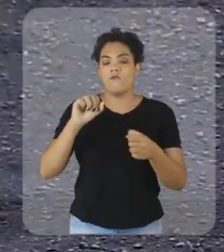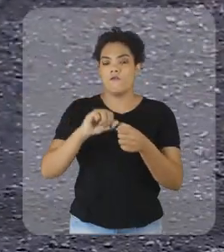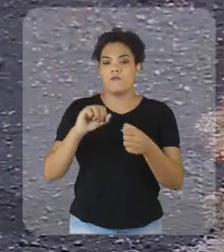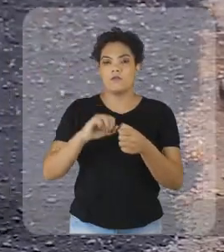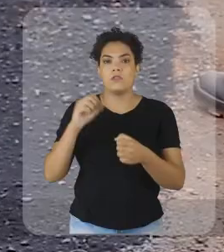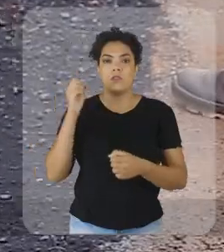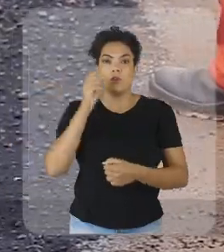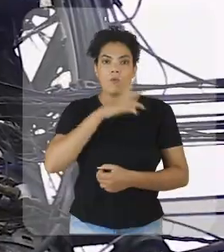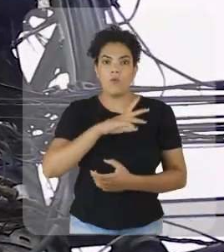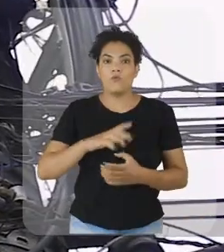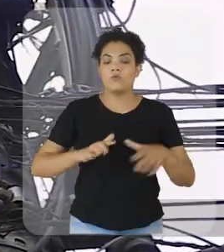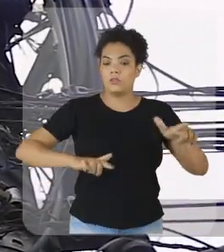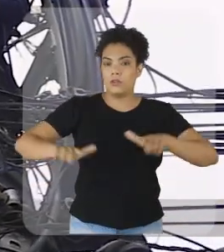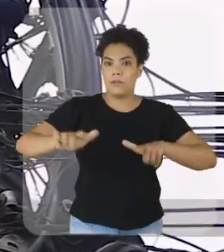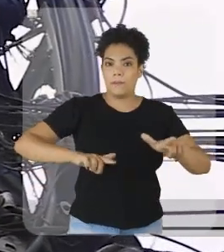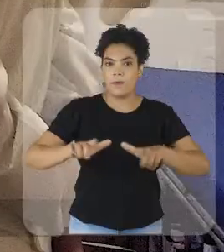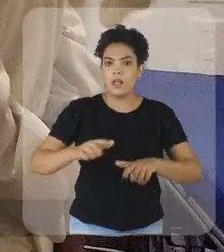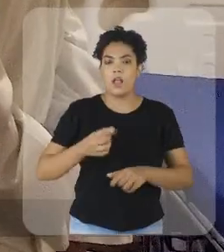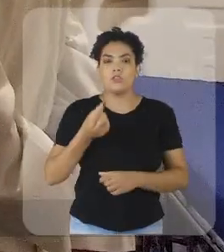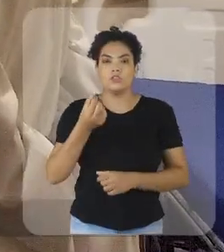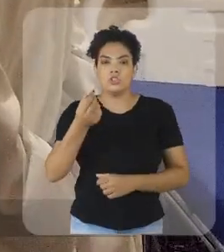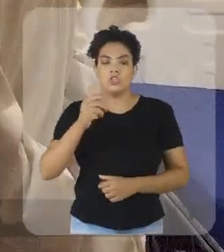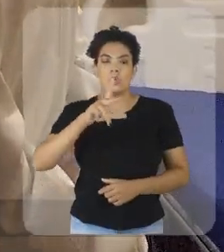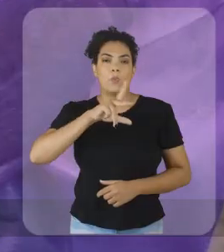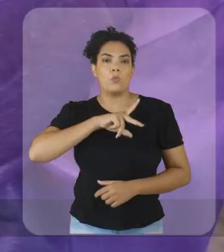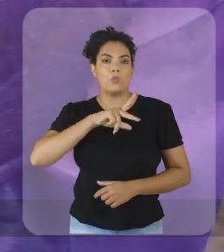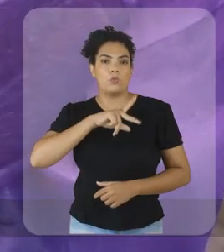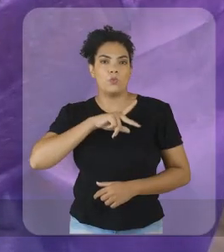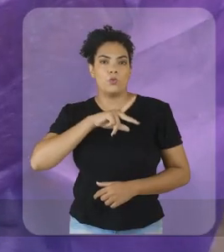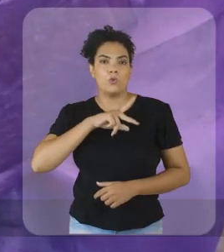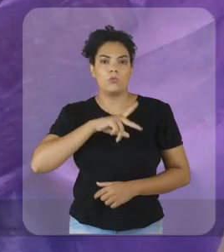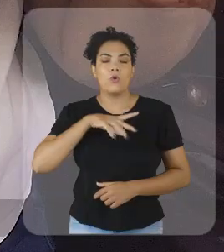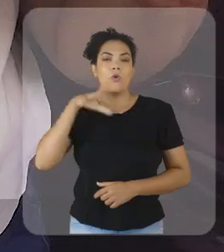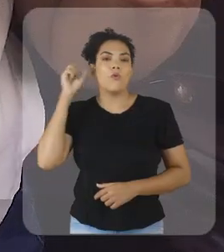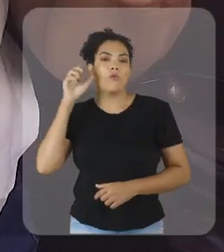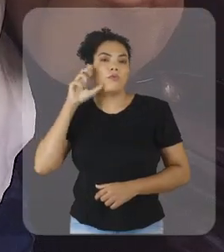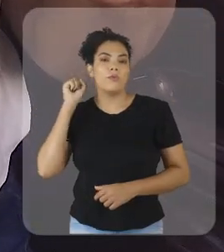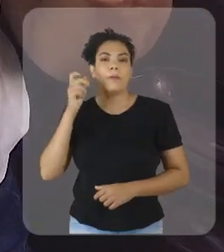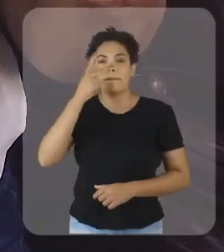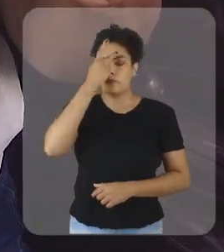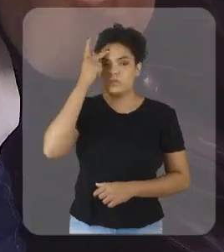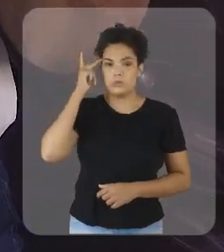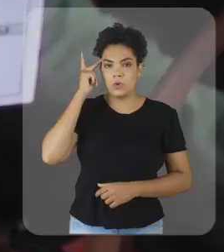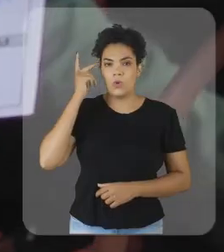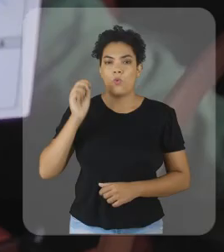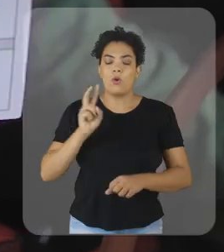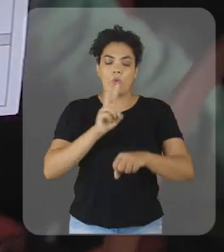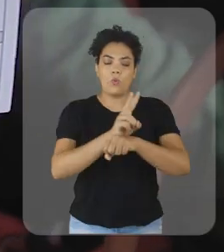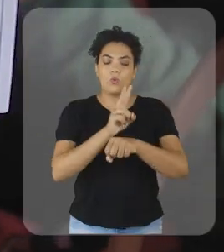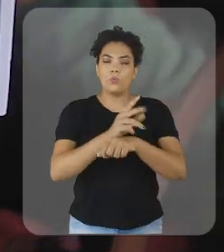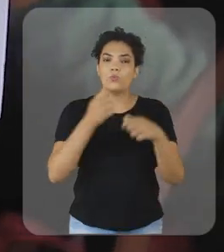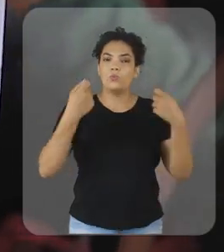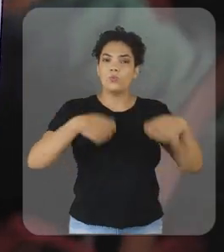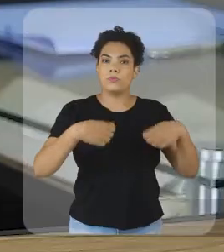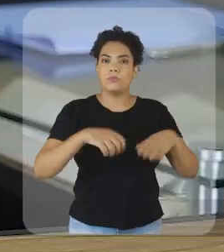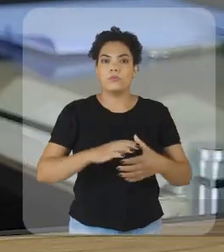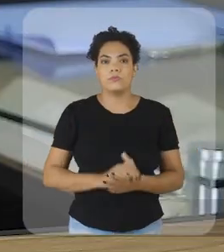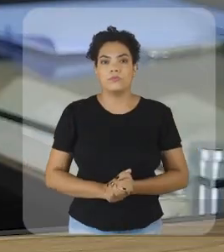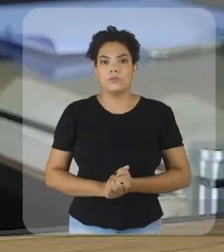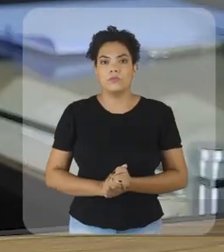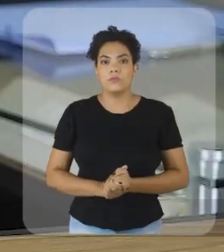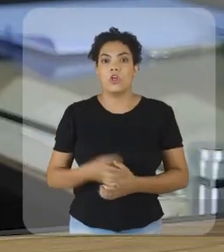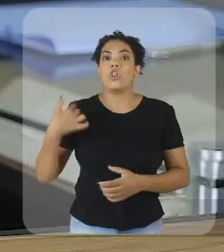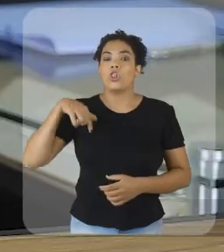de trabalhar, de tratar o dinheiro público, de ouvir as pessoas e de cuidar de quem mais precisa.